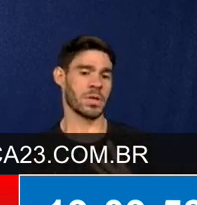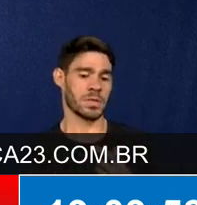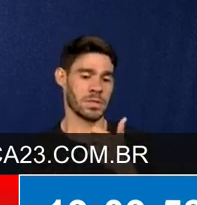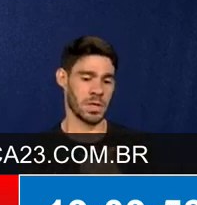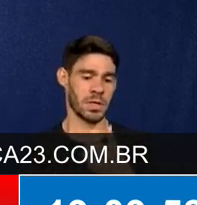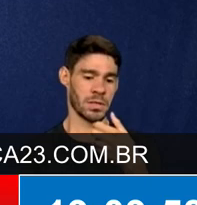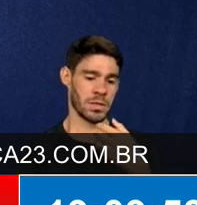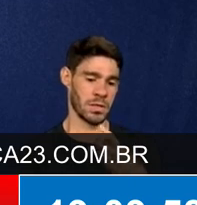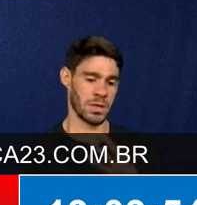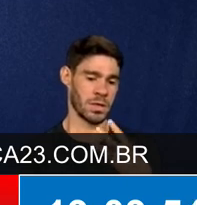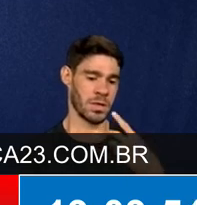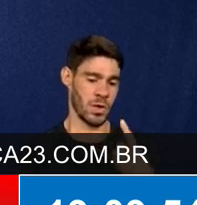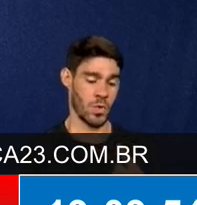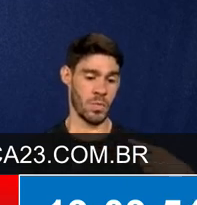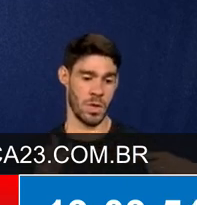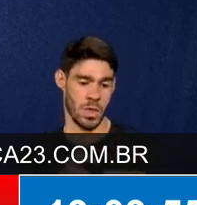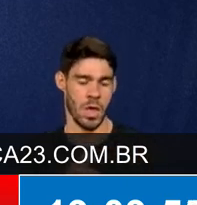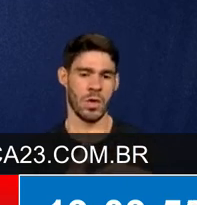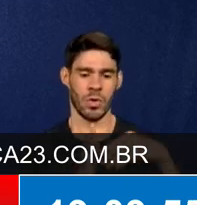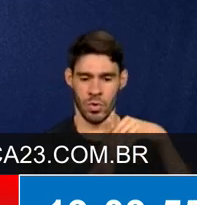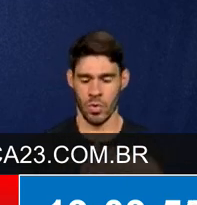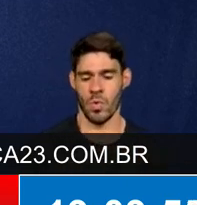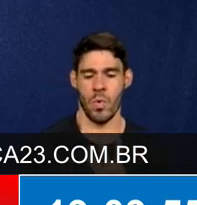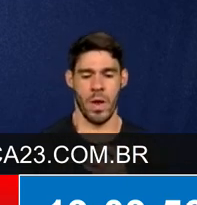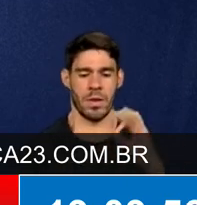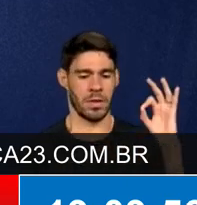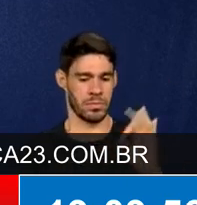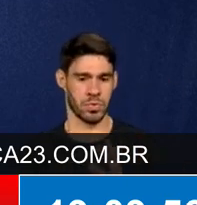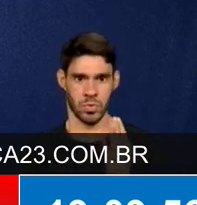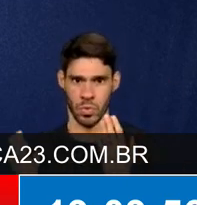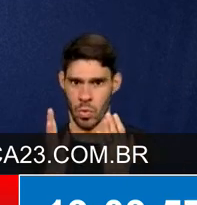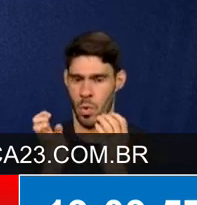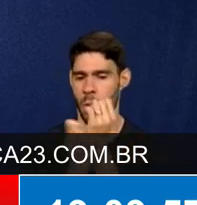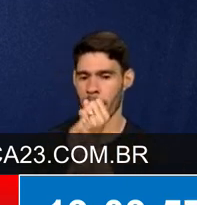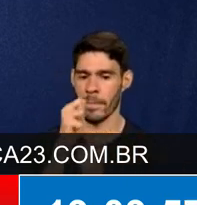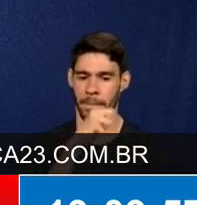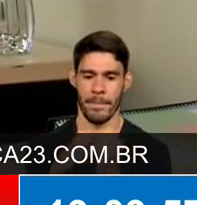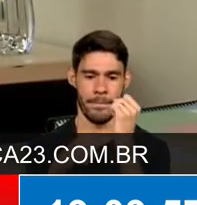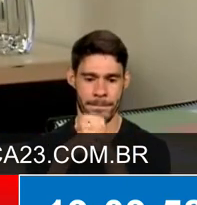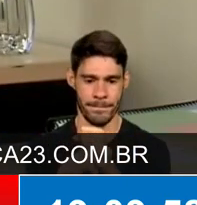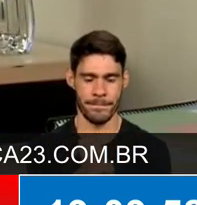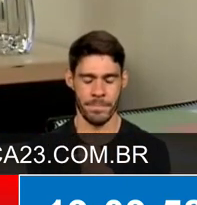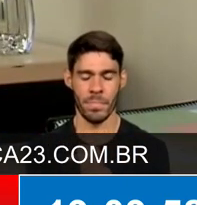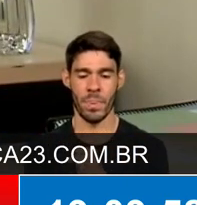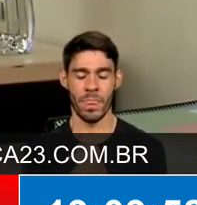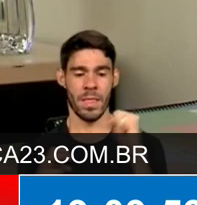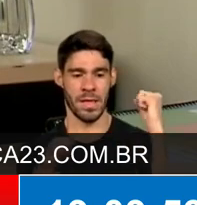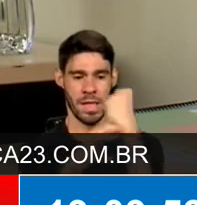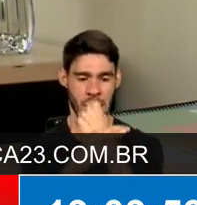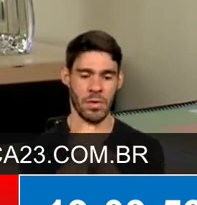131 ocorrências, queda de 40% na comparação com o ano anterior. Na